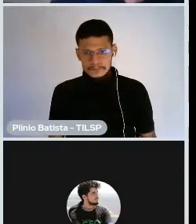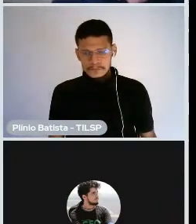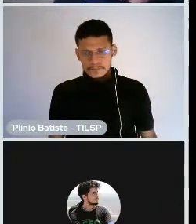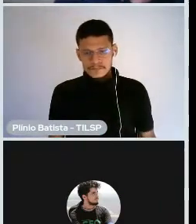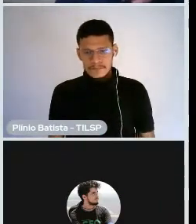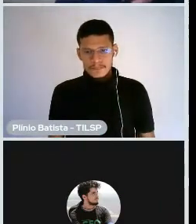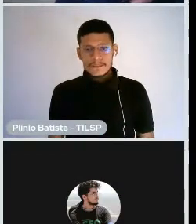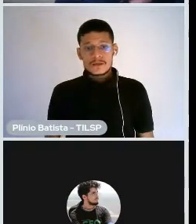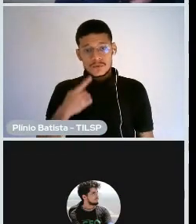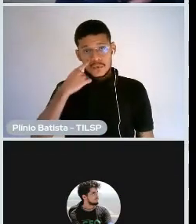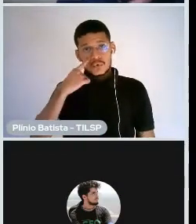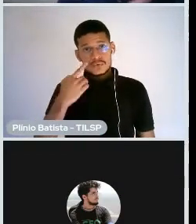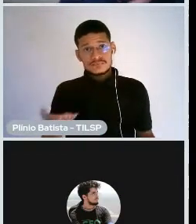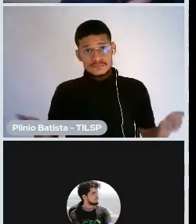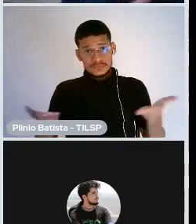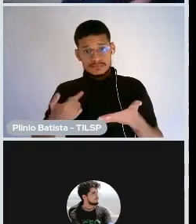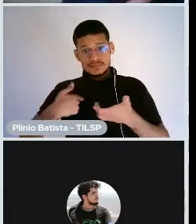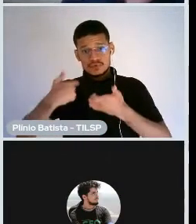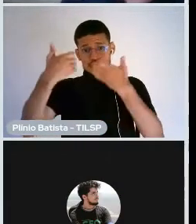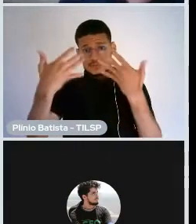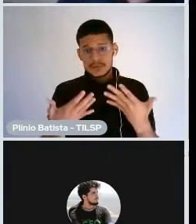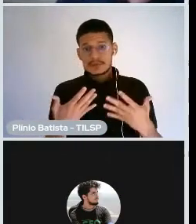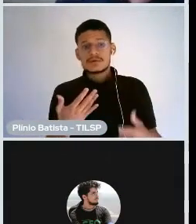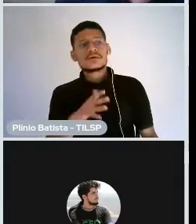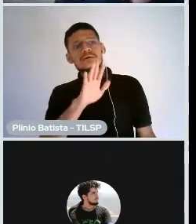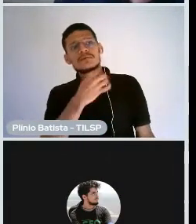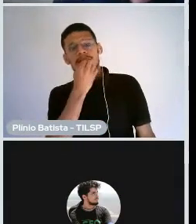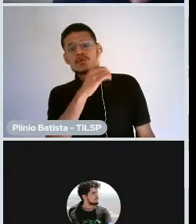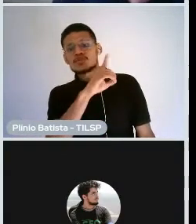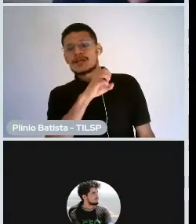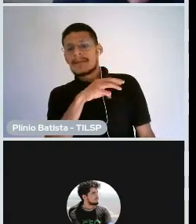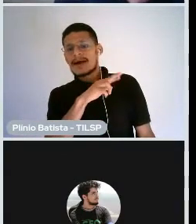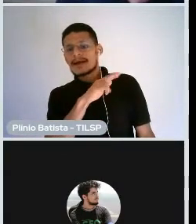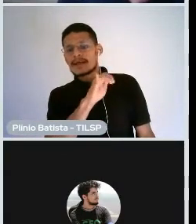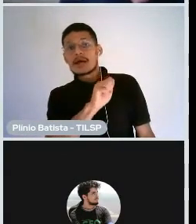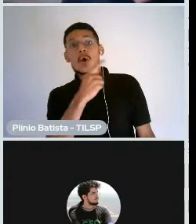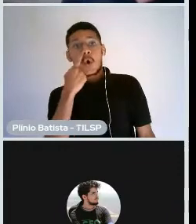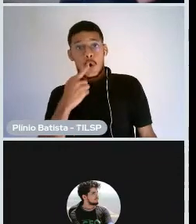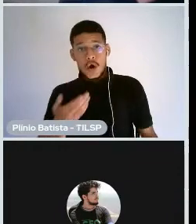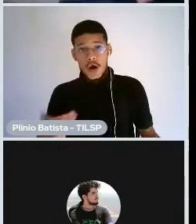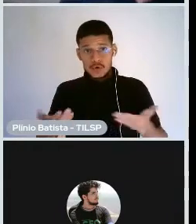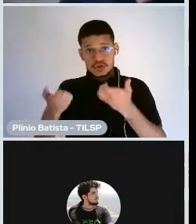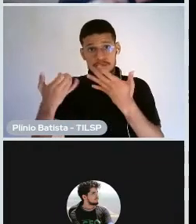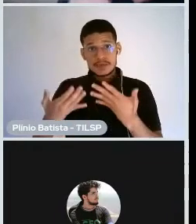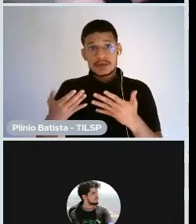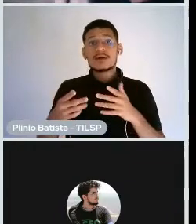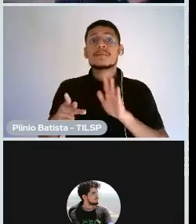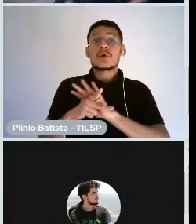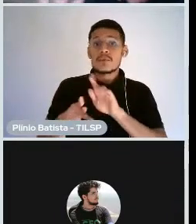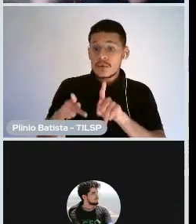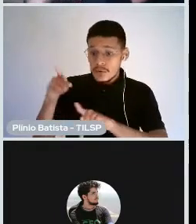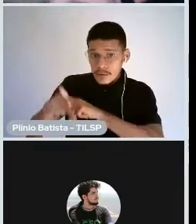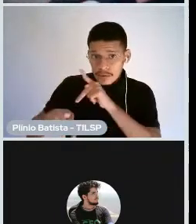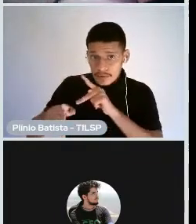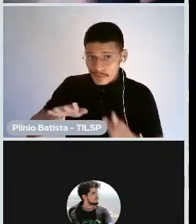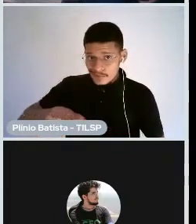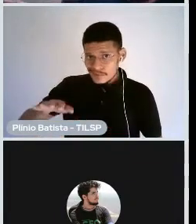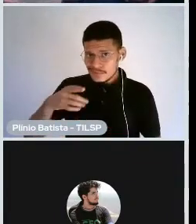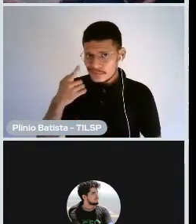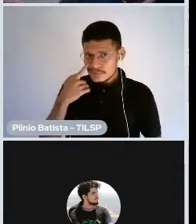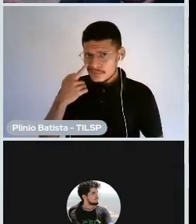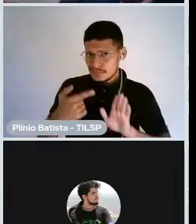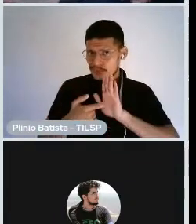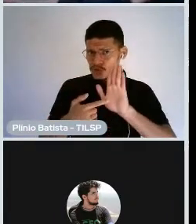E aí a gente entra dentro. Bom dia, Maria. A gente entra na questão da população no Brasil, que aí a gente vai exemplificar com a